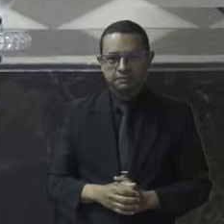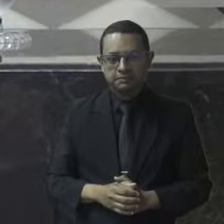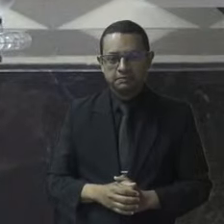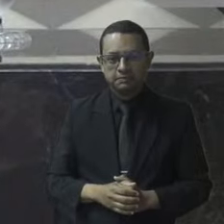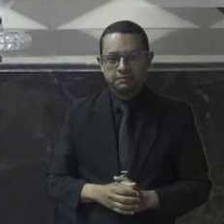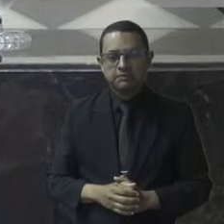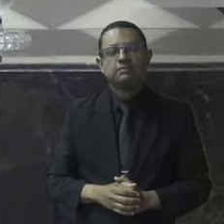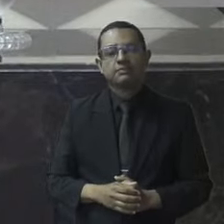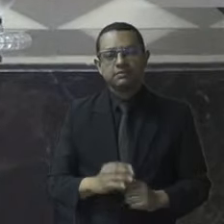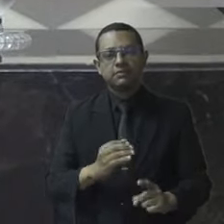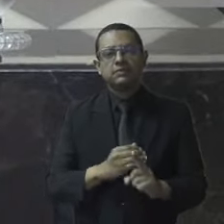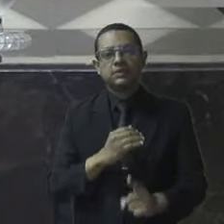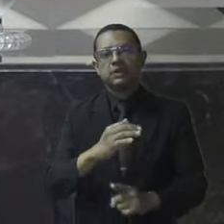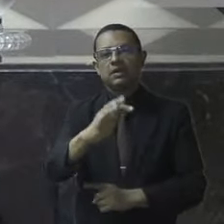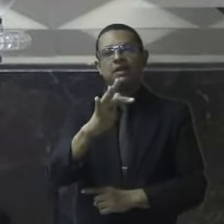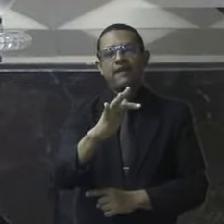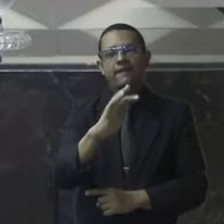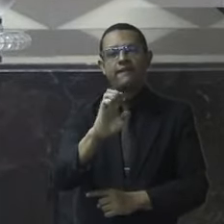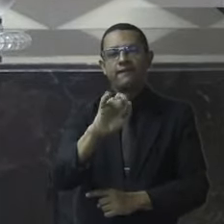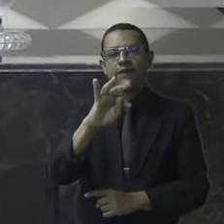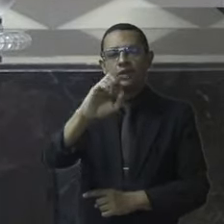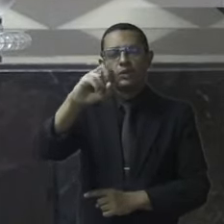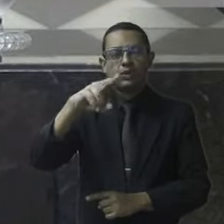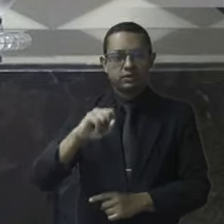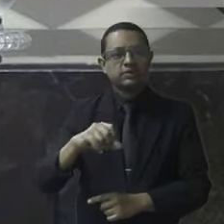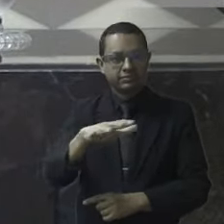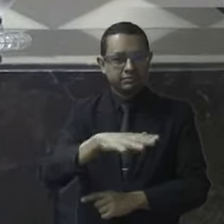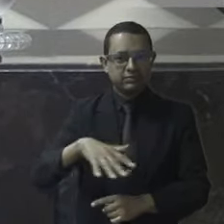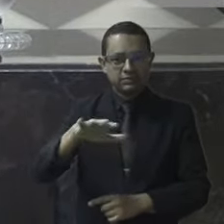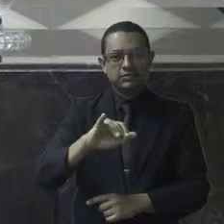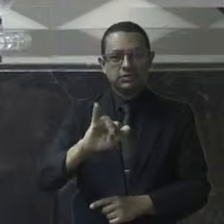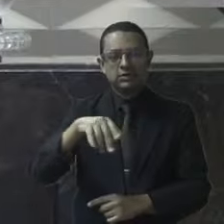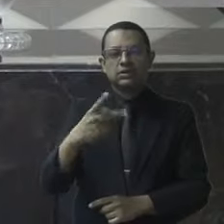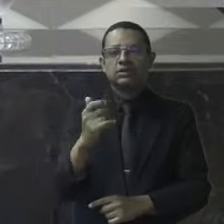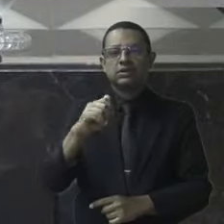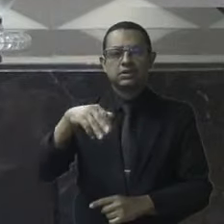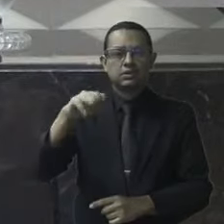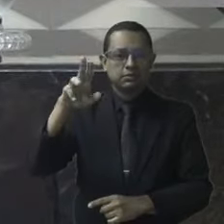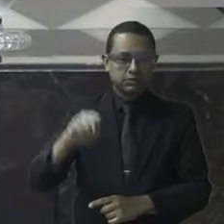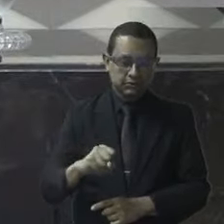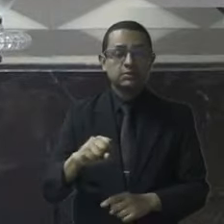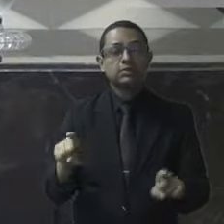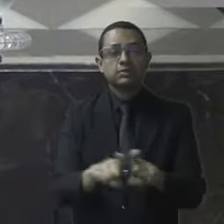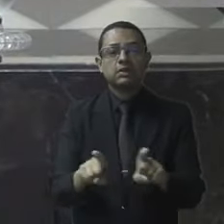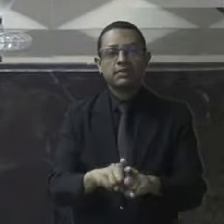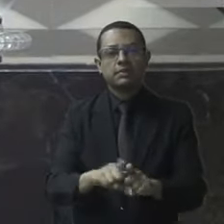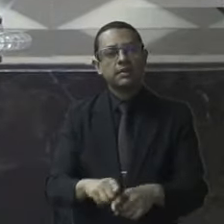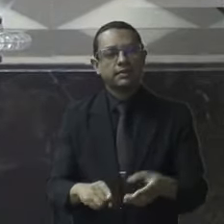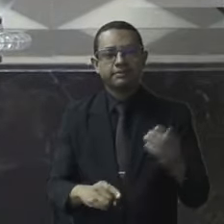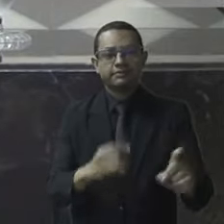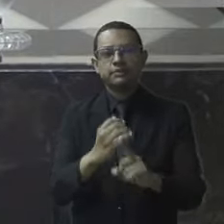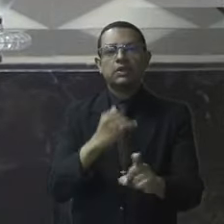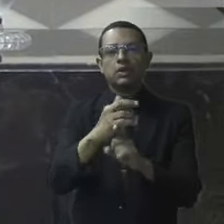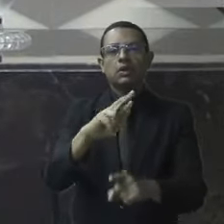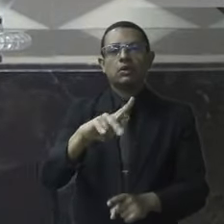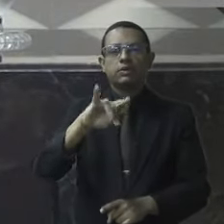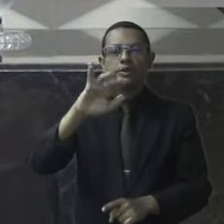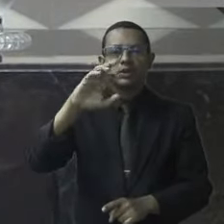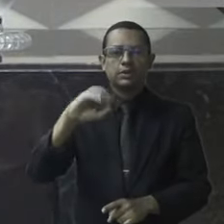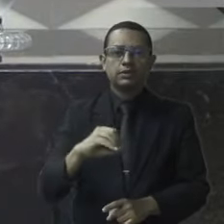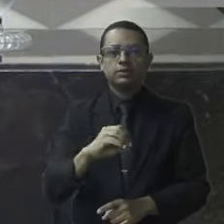o Feitosa, de lá dos Inhamuns, né? O desembargador Rogério, e também o desembargador Edilberto,